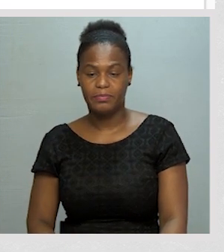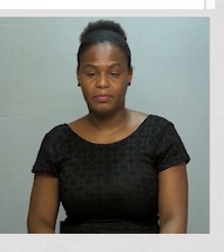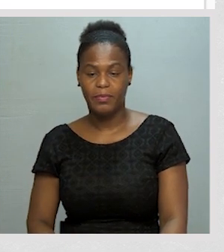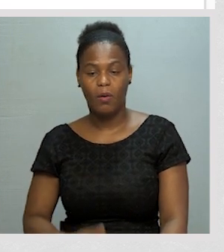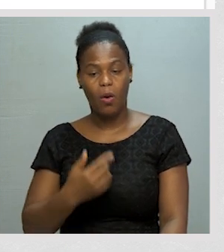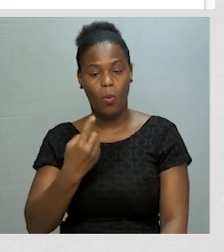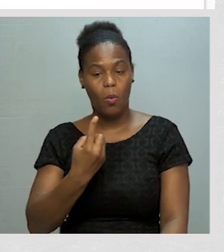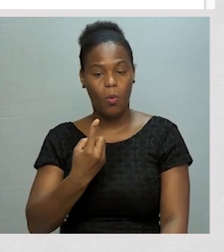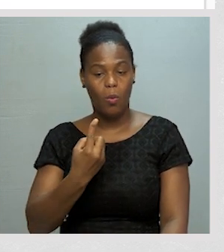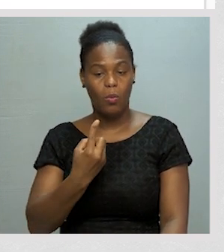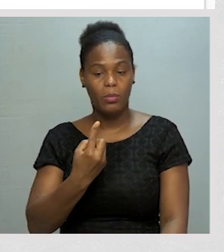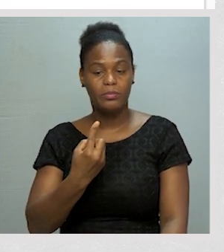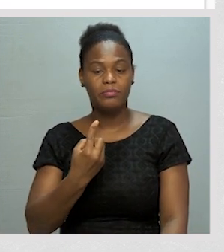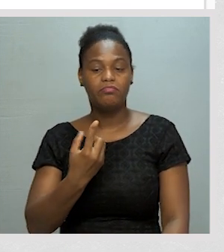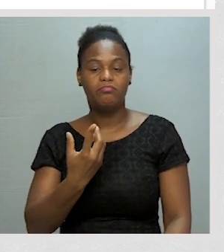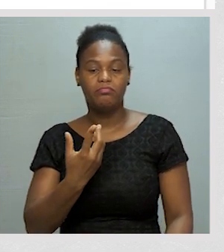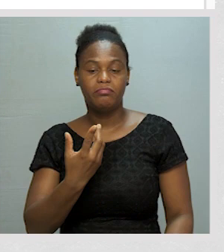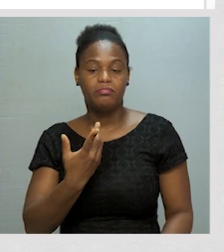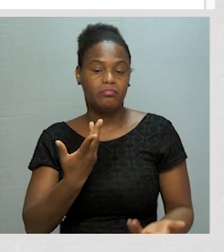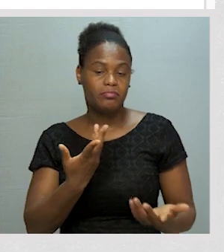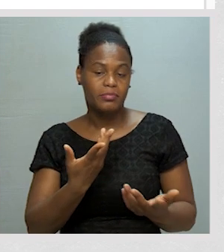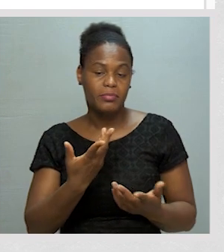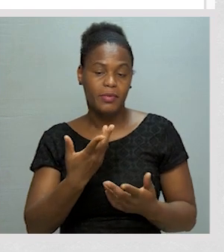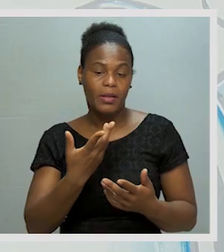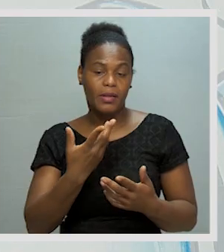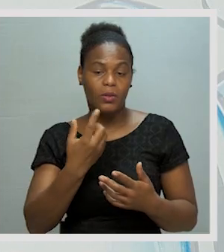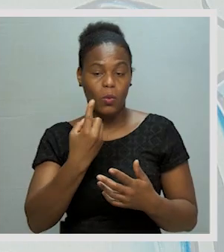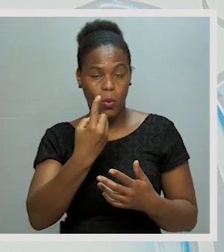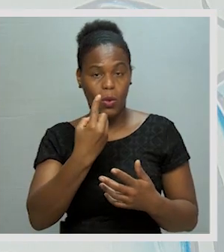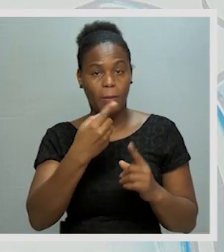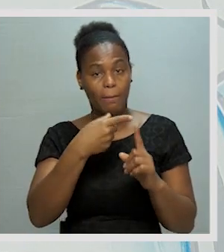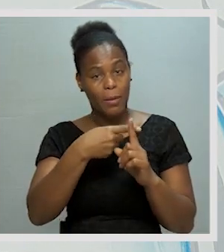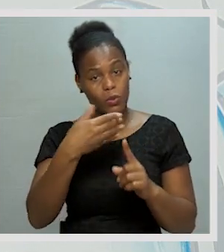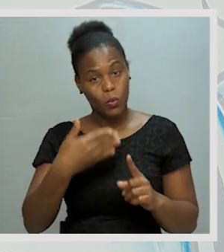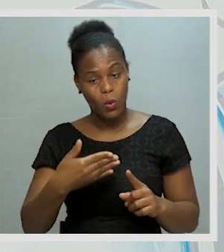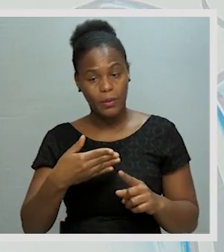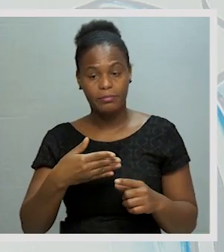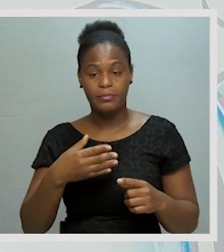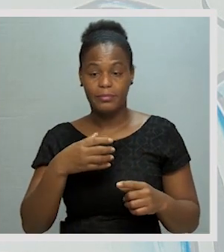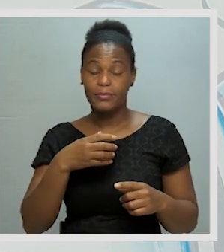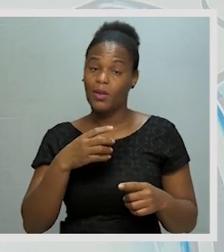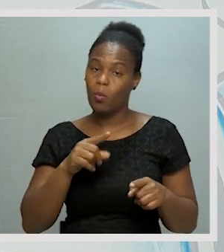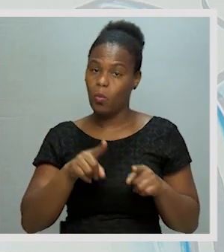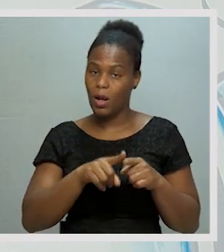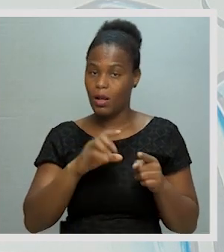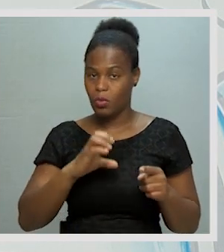Já viram? Isso. E uma dezena mais 3 mais